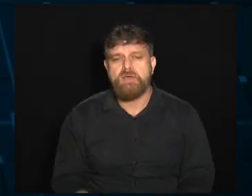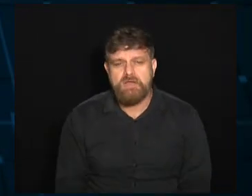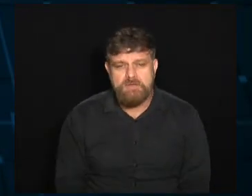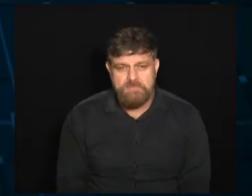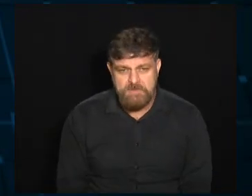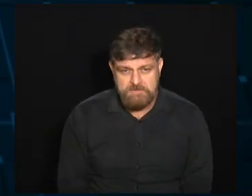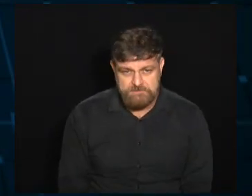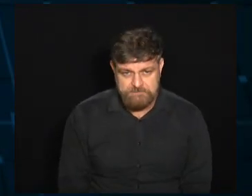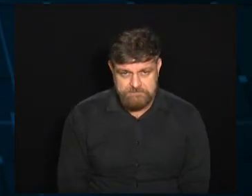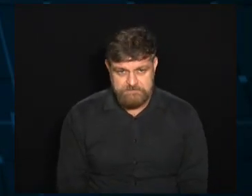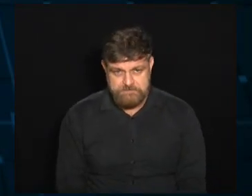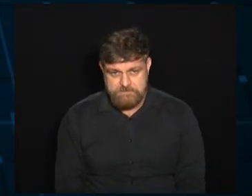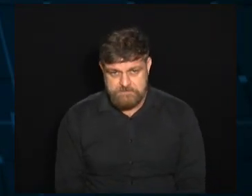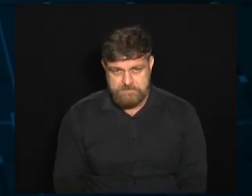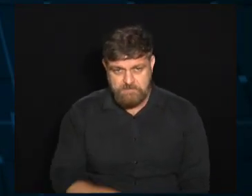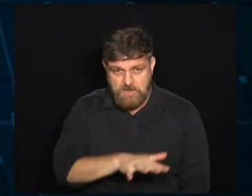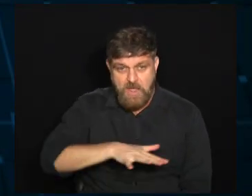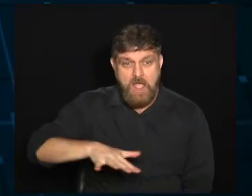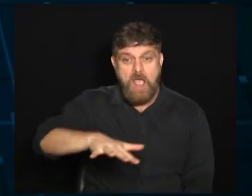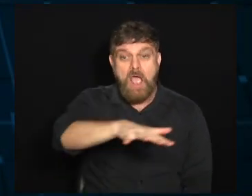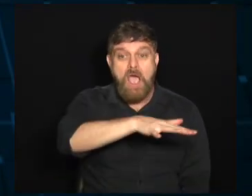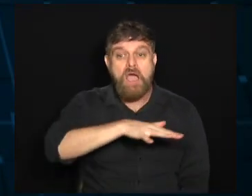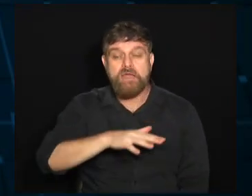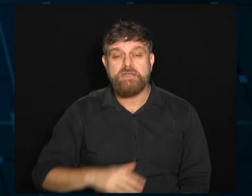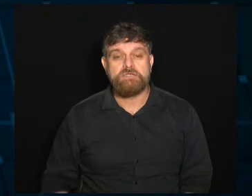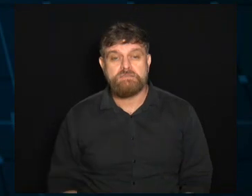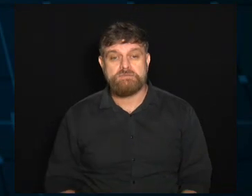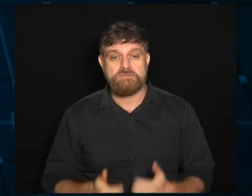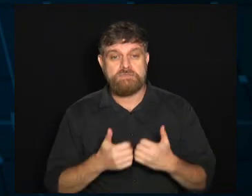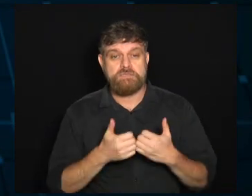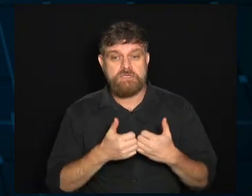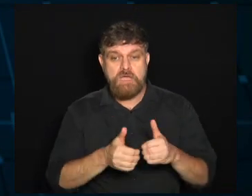numa prestação de serviço no transporte de